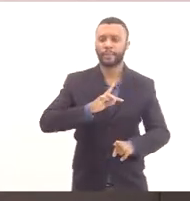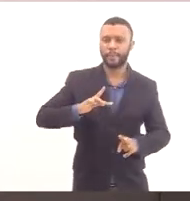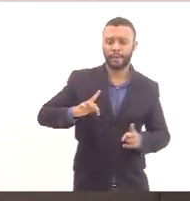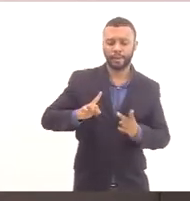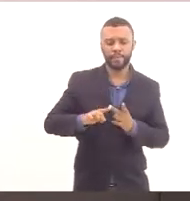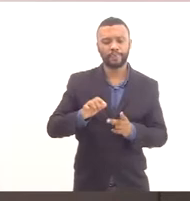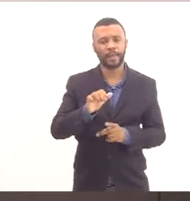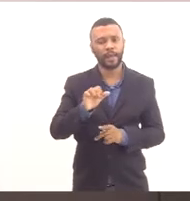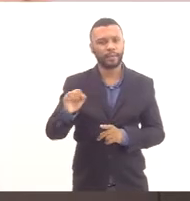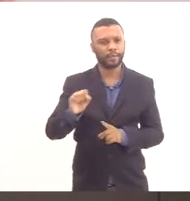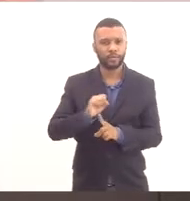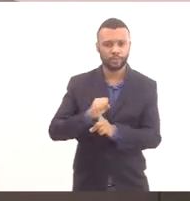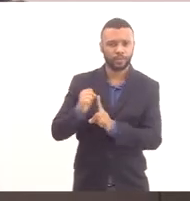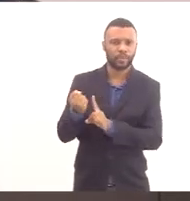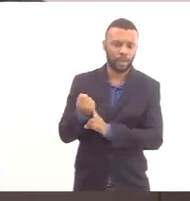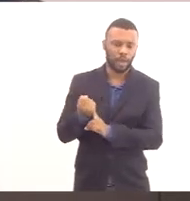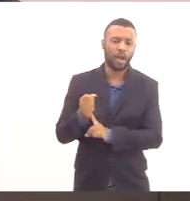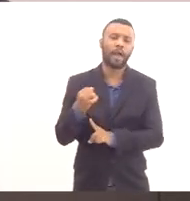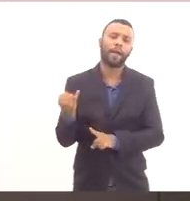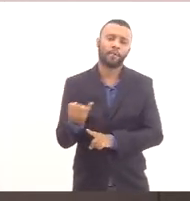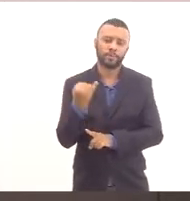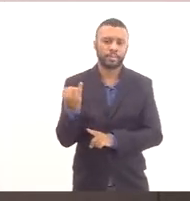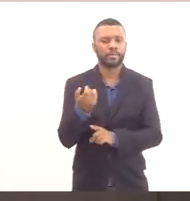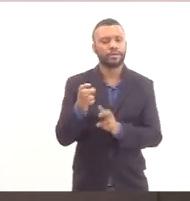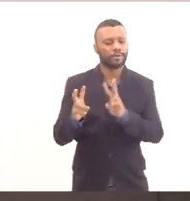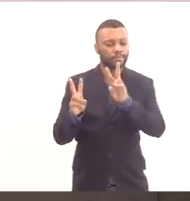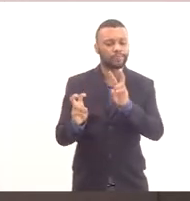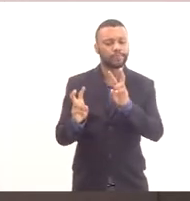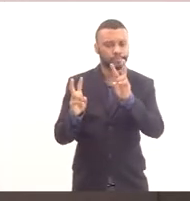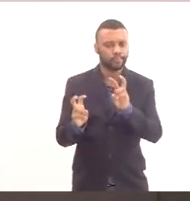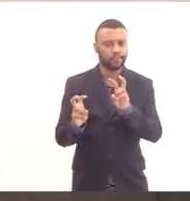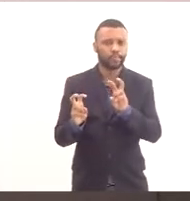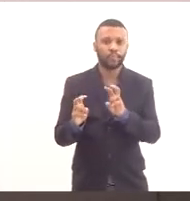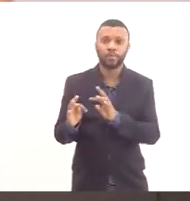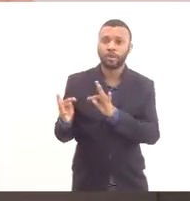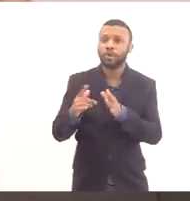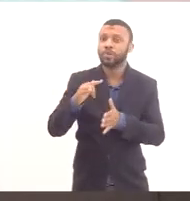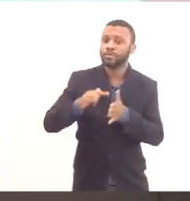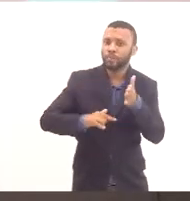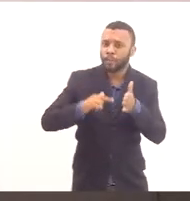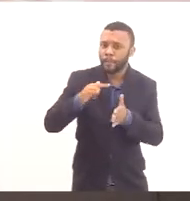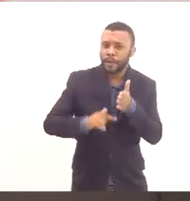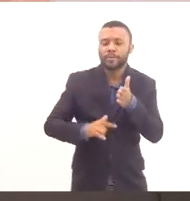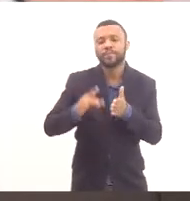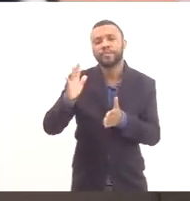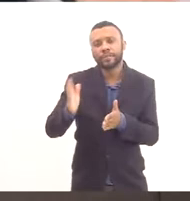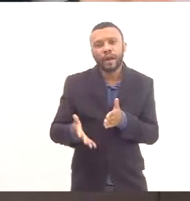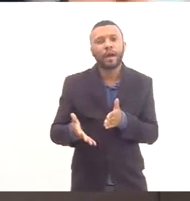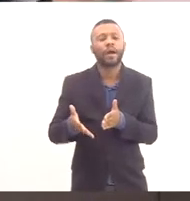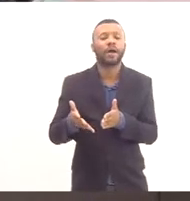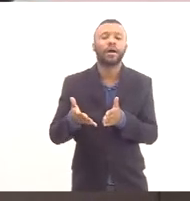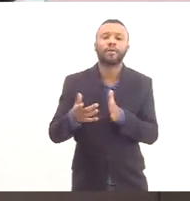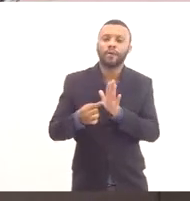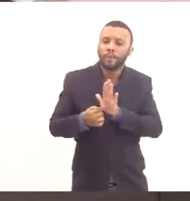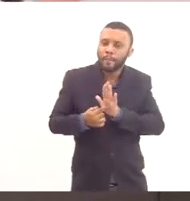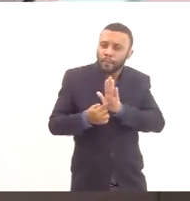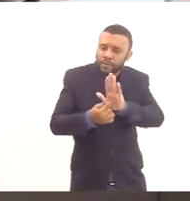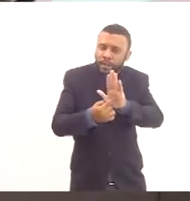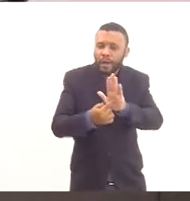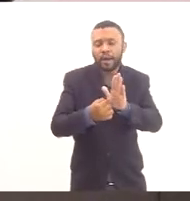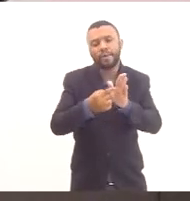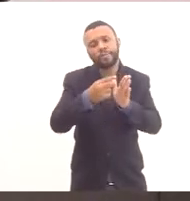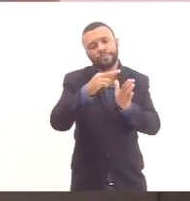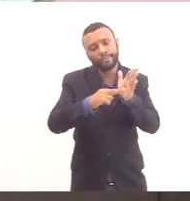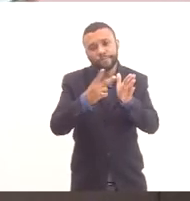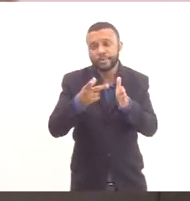da Assistência Social é importante fazer essa menção dos documentos já foram é e já